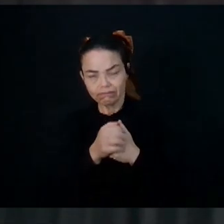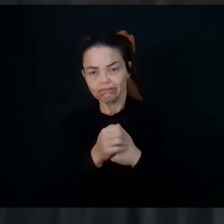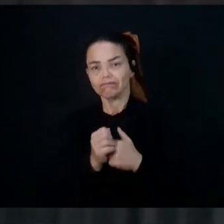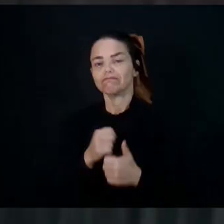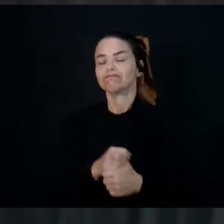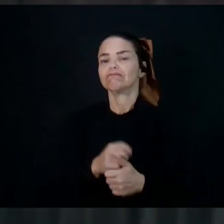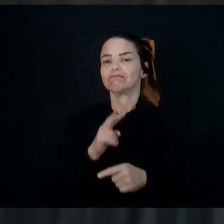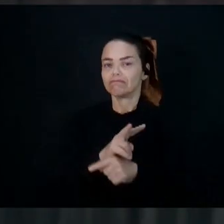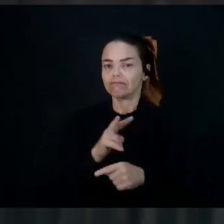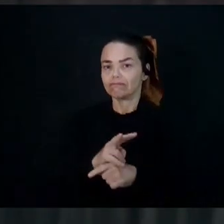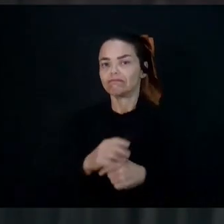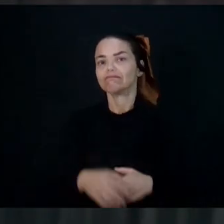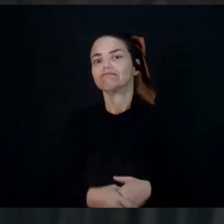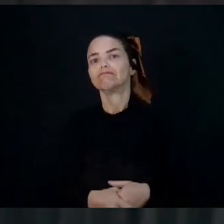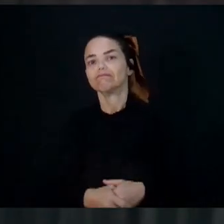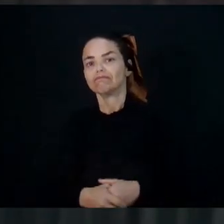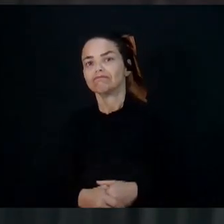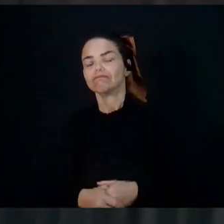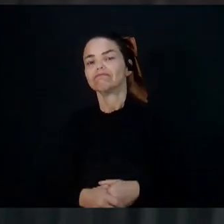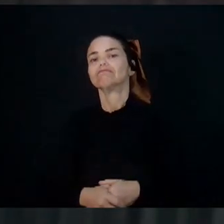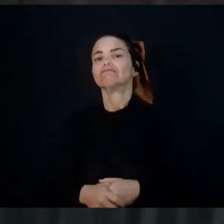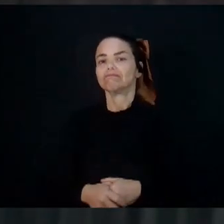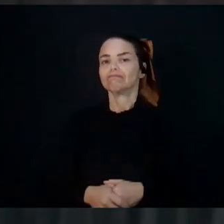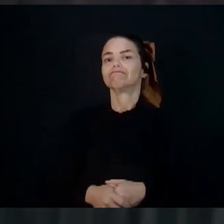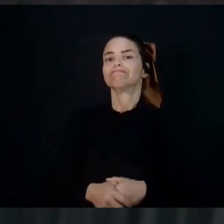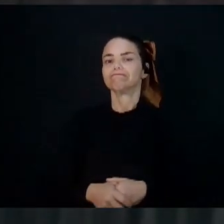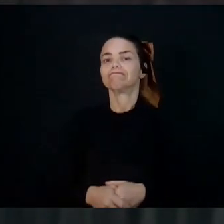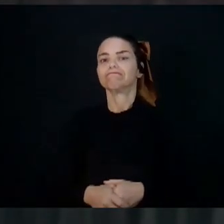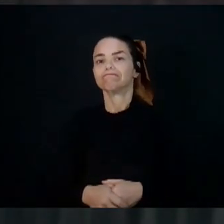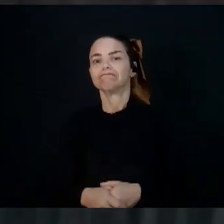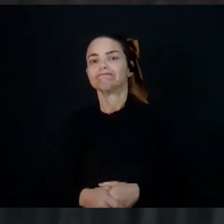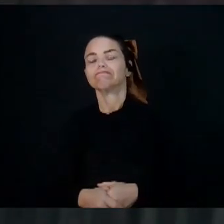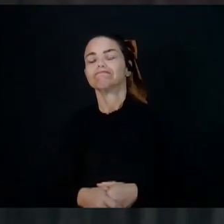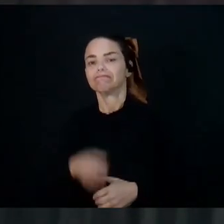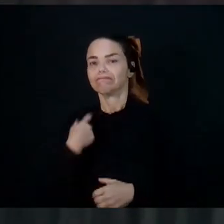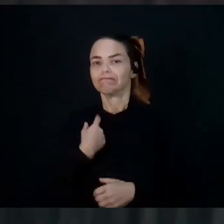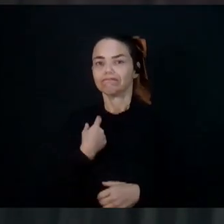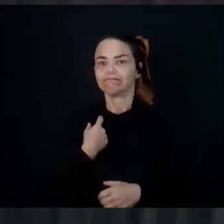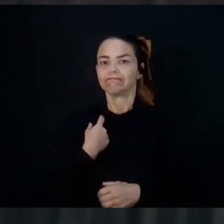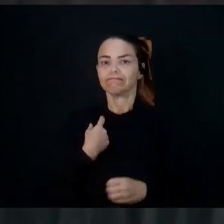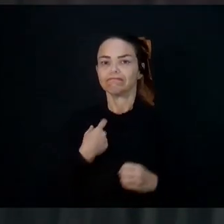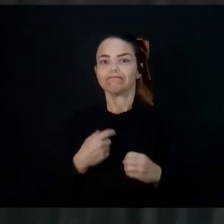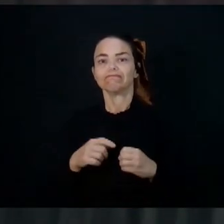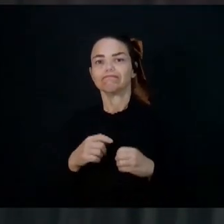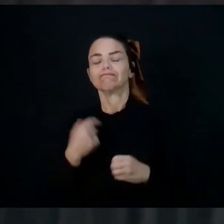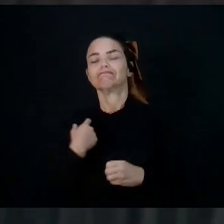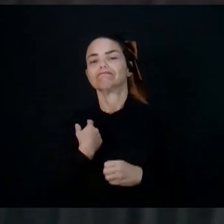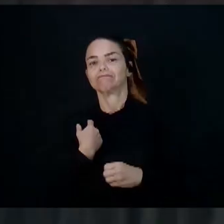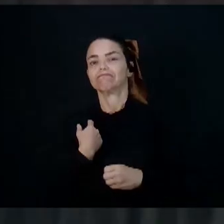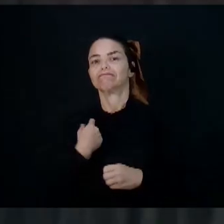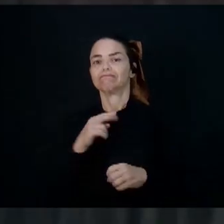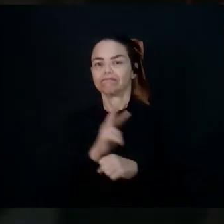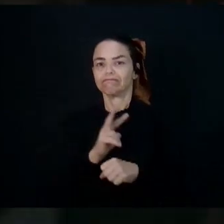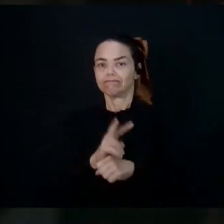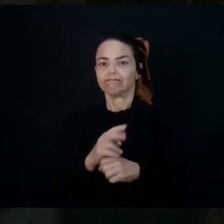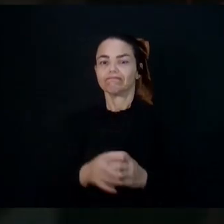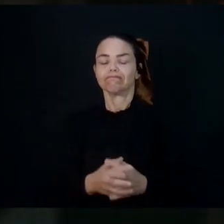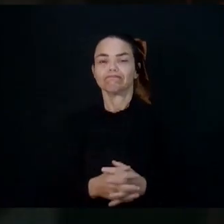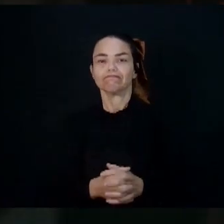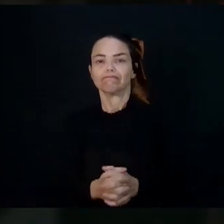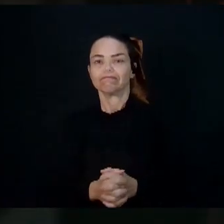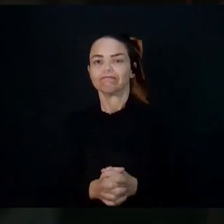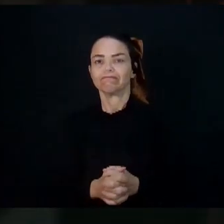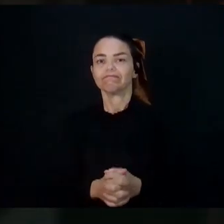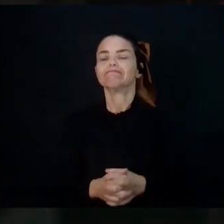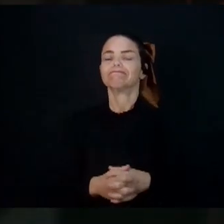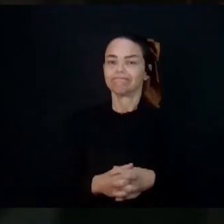faço, porque ativa ali esse lado de, deixa eu salvar essa pessoa, deixa eu cuidar. Só que temos que tomar